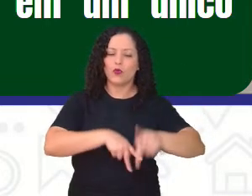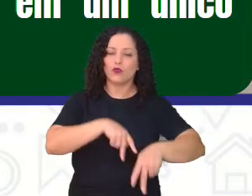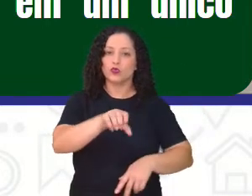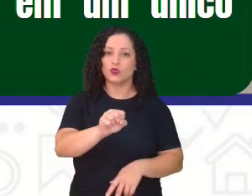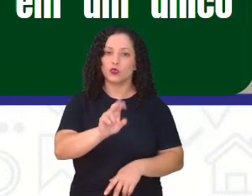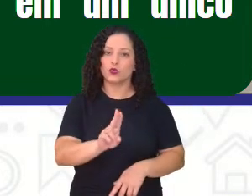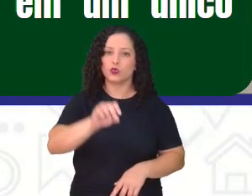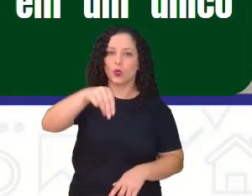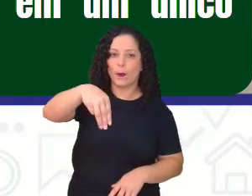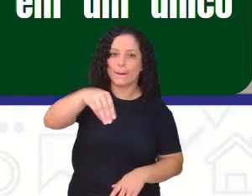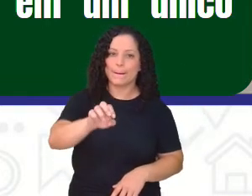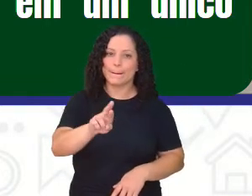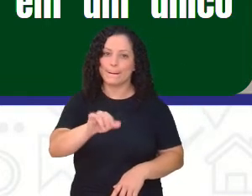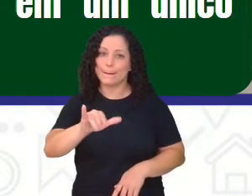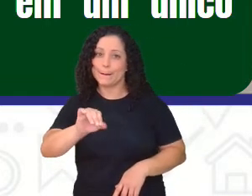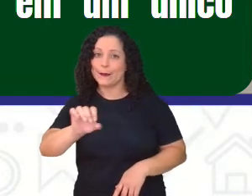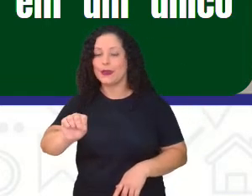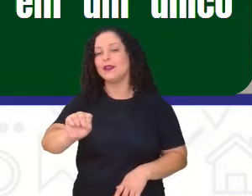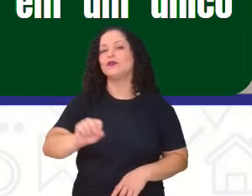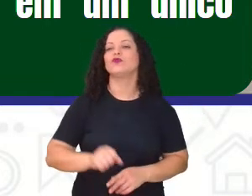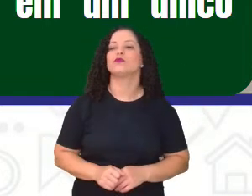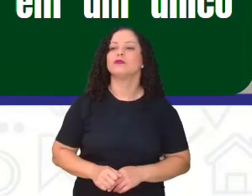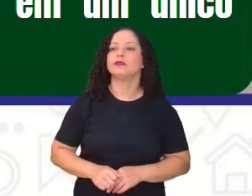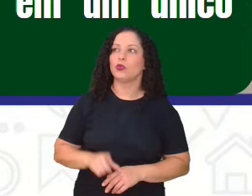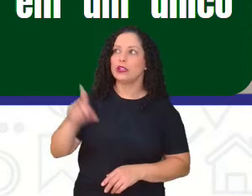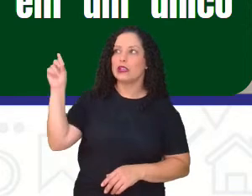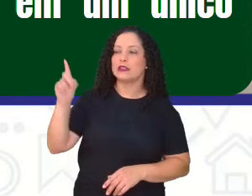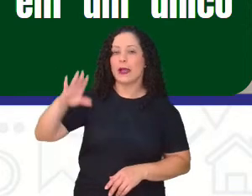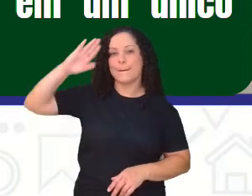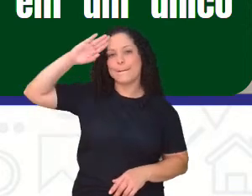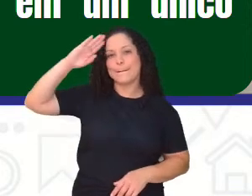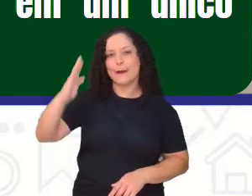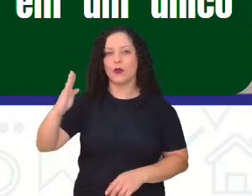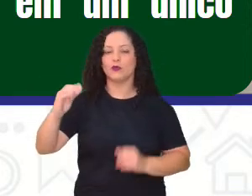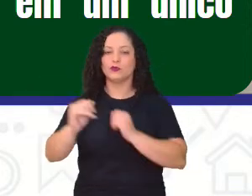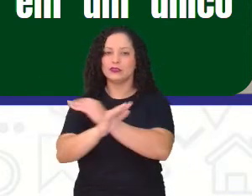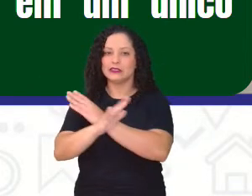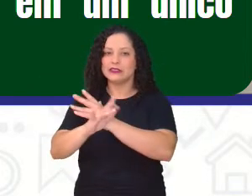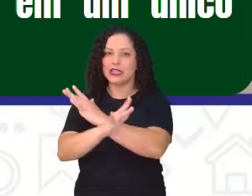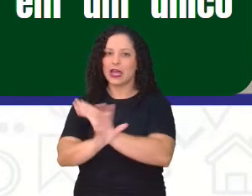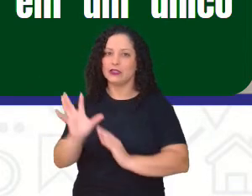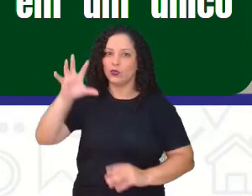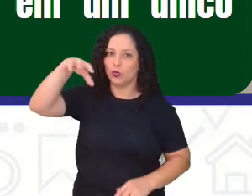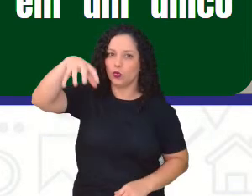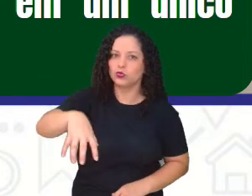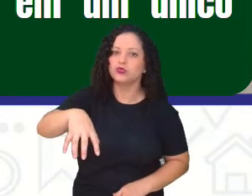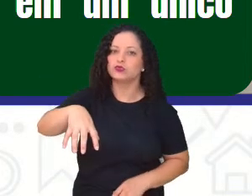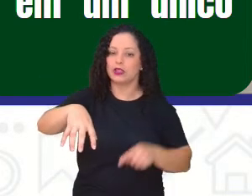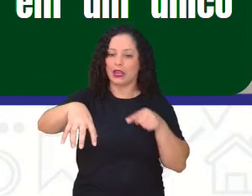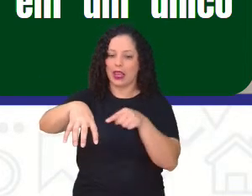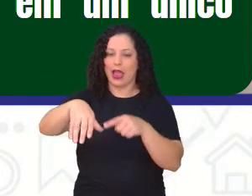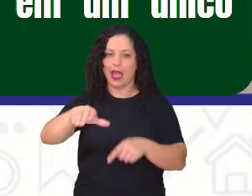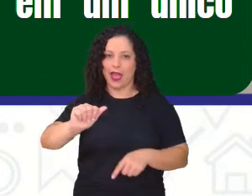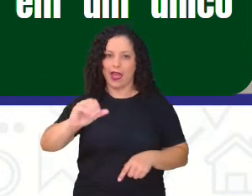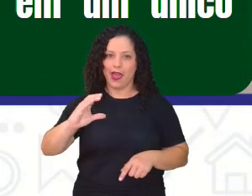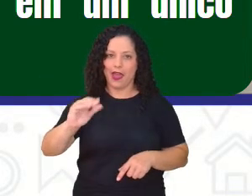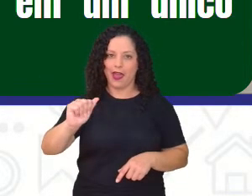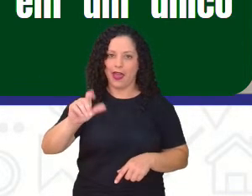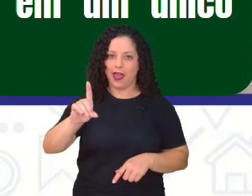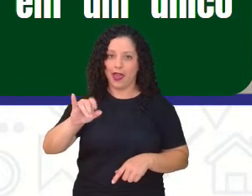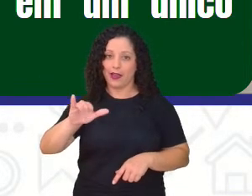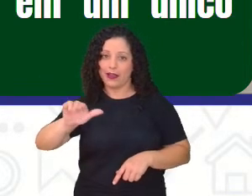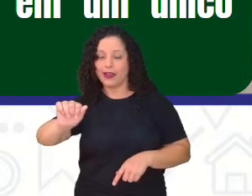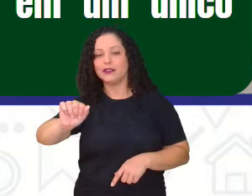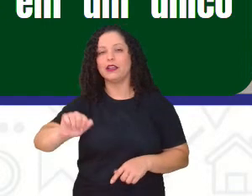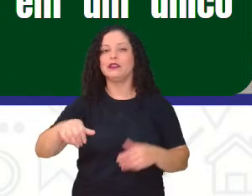ou Acádia, né? Aí era uma das principais cidades-estados, né, da Acádia. Ele promoveu a unificação de